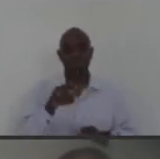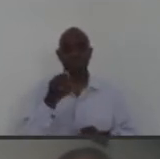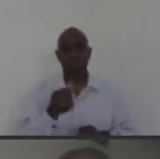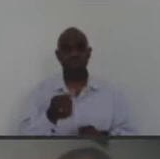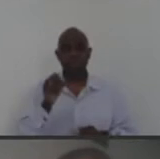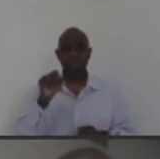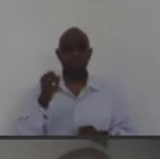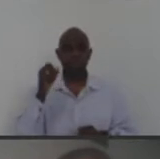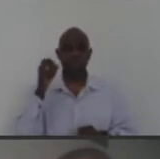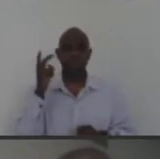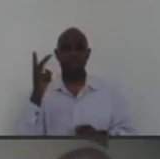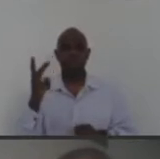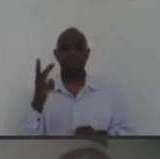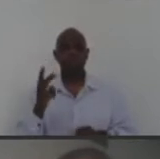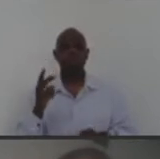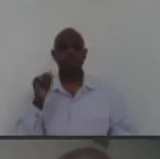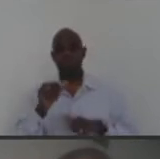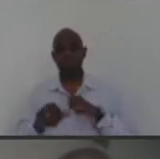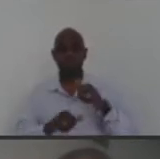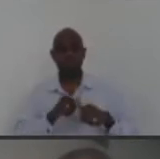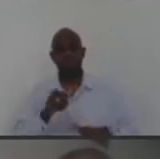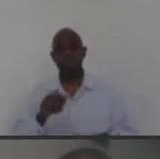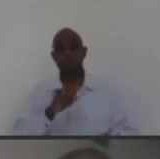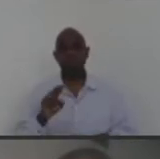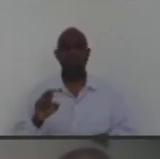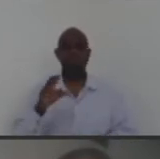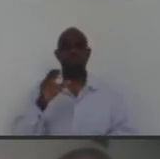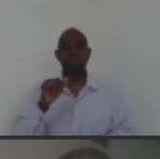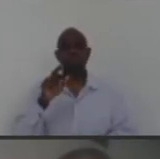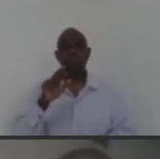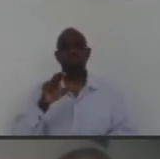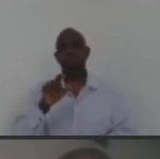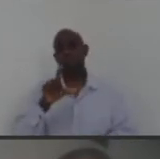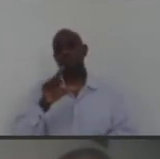3.682, de 2002, passa a denominar Praça Carolina.